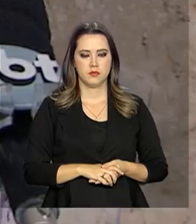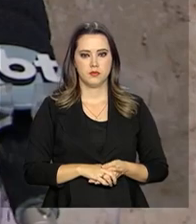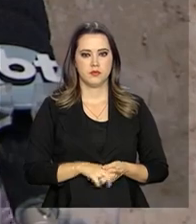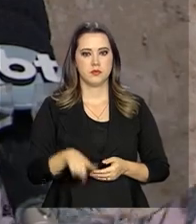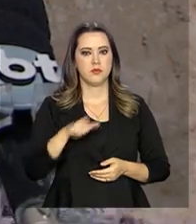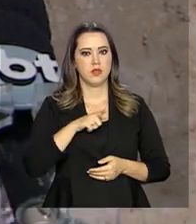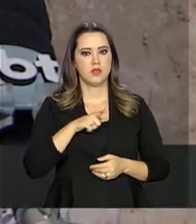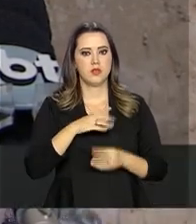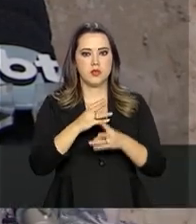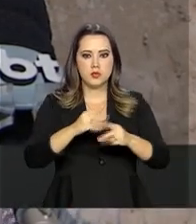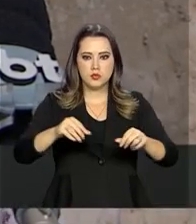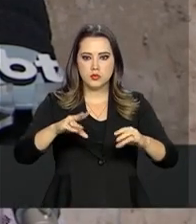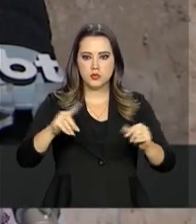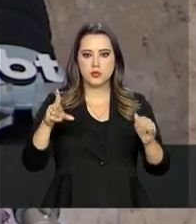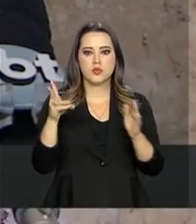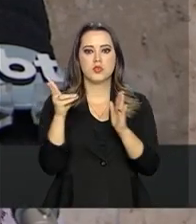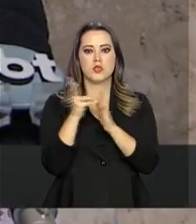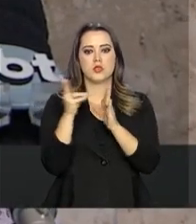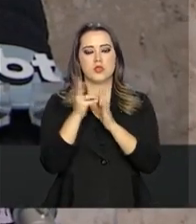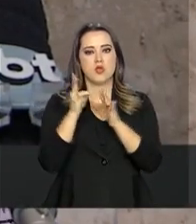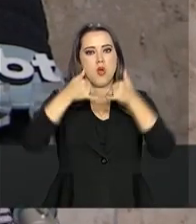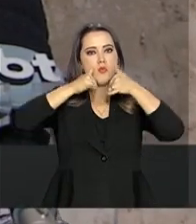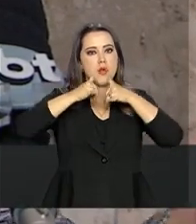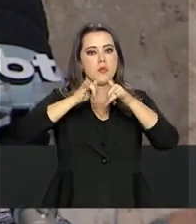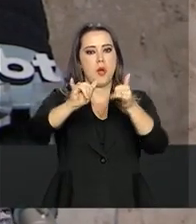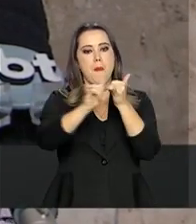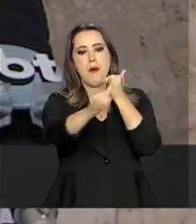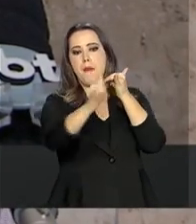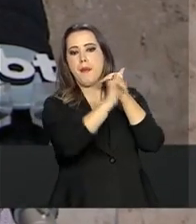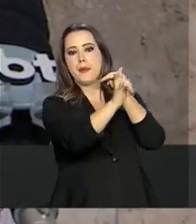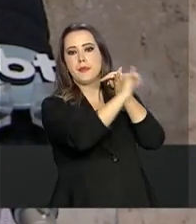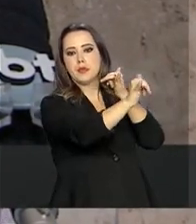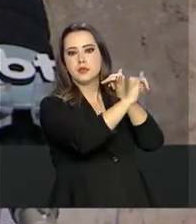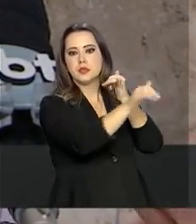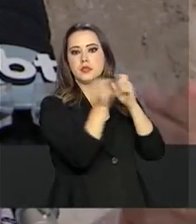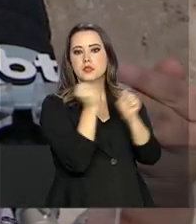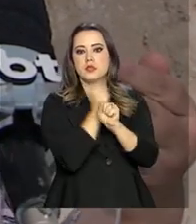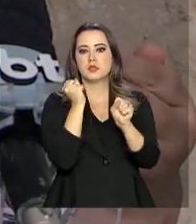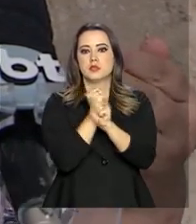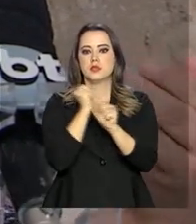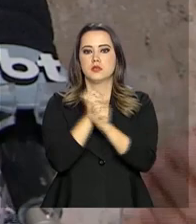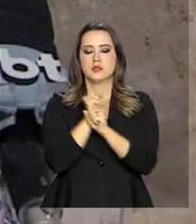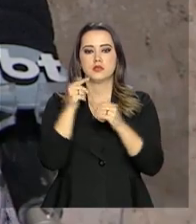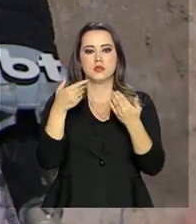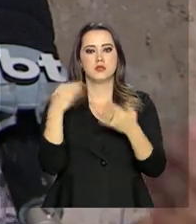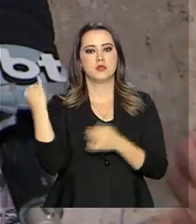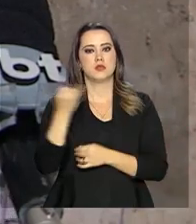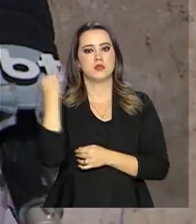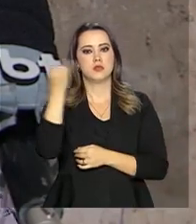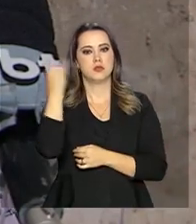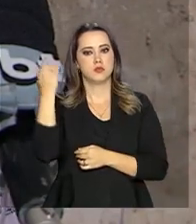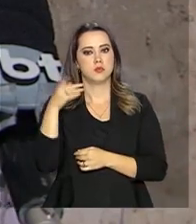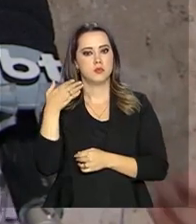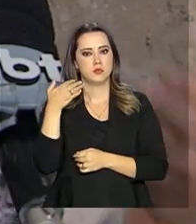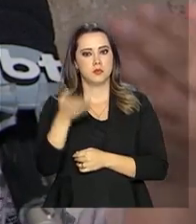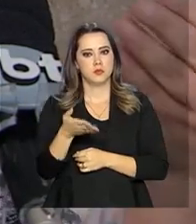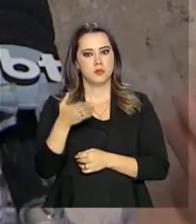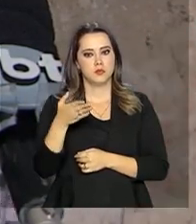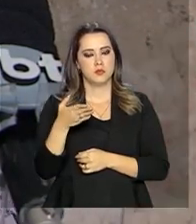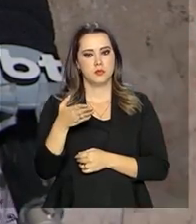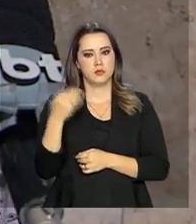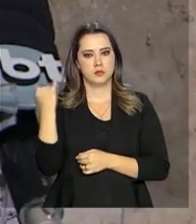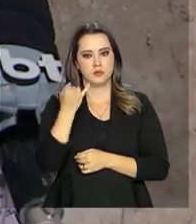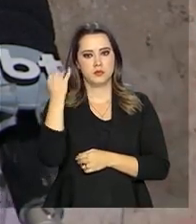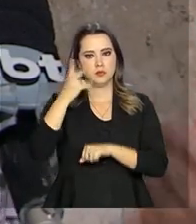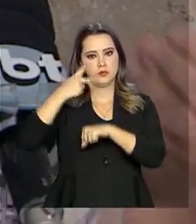Existe uma terra indígena no meio da linha de transmissão. Foi uma construção em face da importância do empreendimento